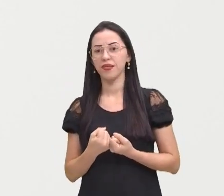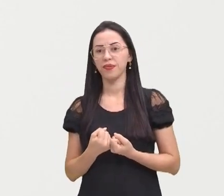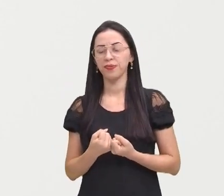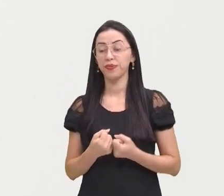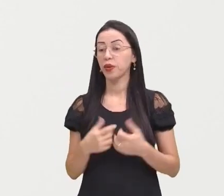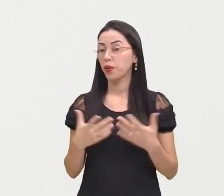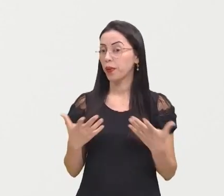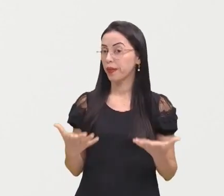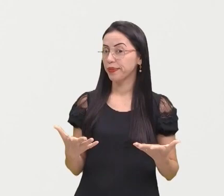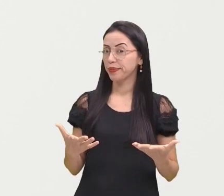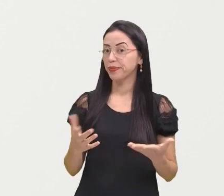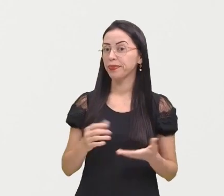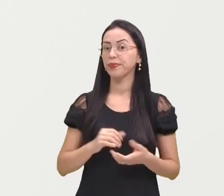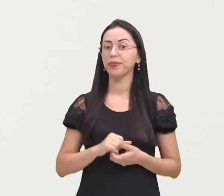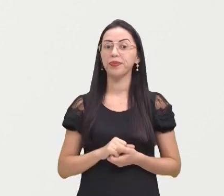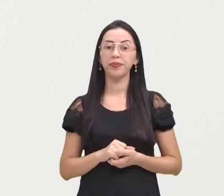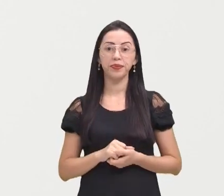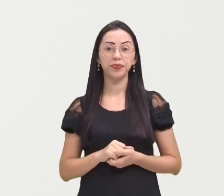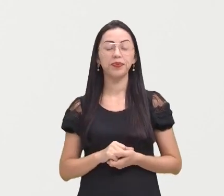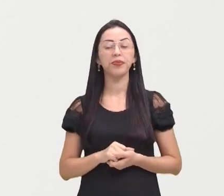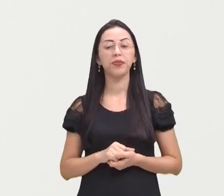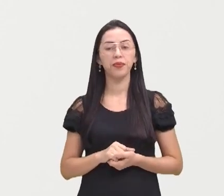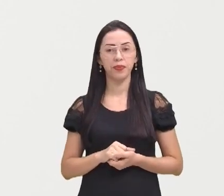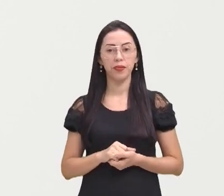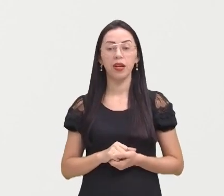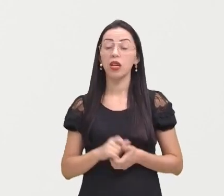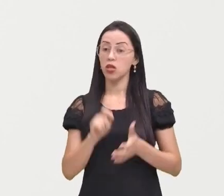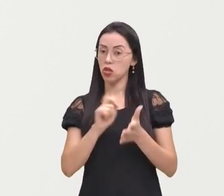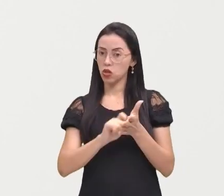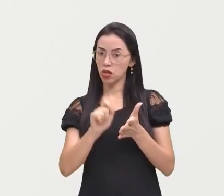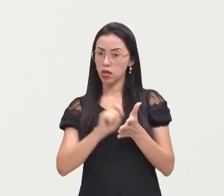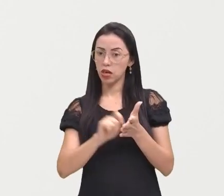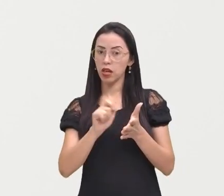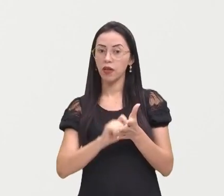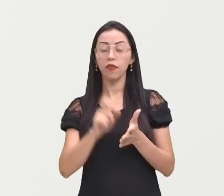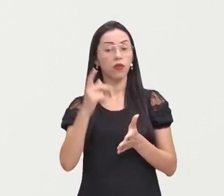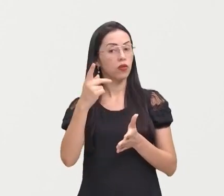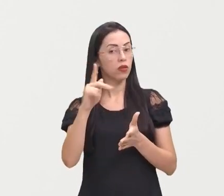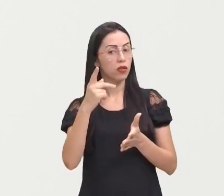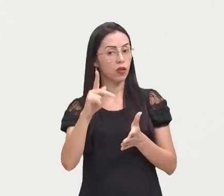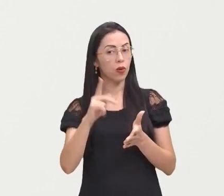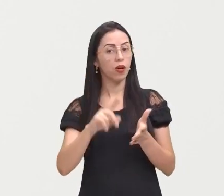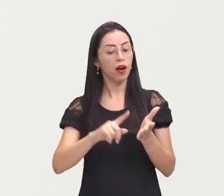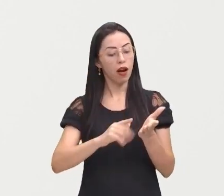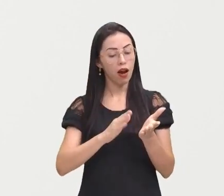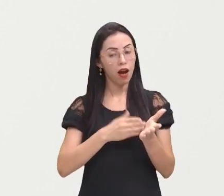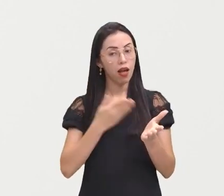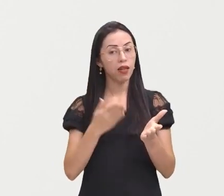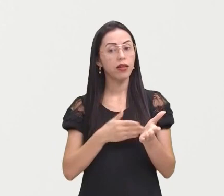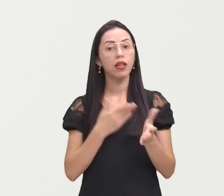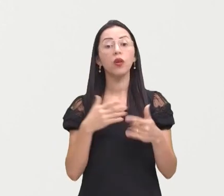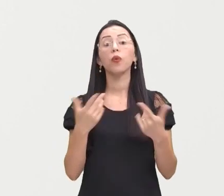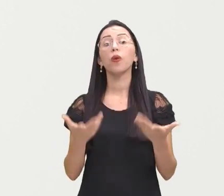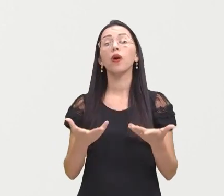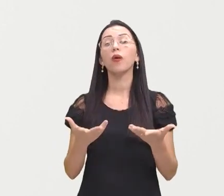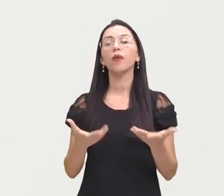relato. E escreva em seu caderno. Vamos descobrir qual